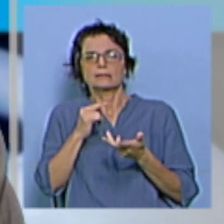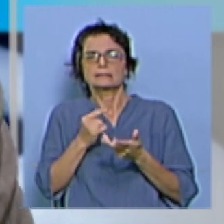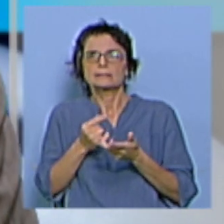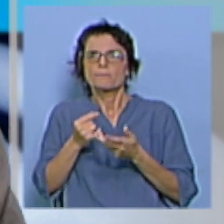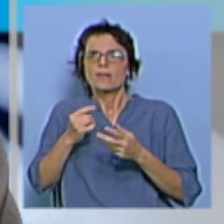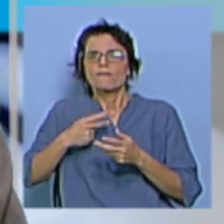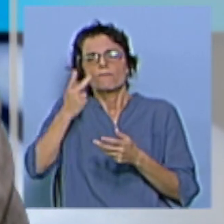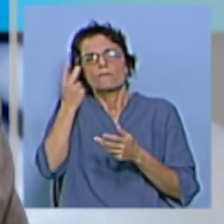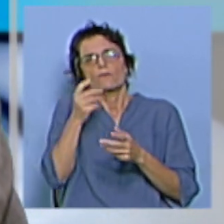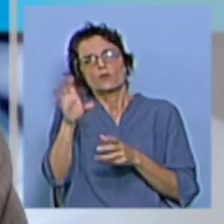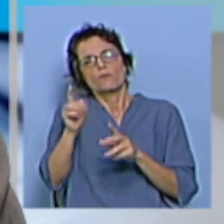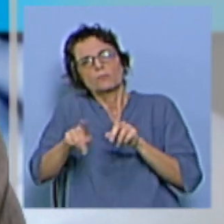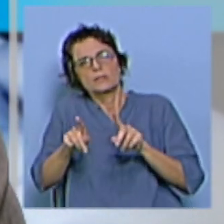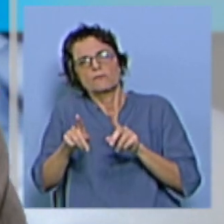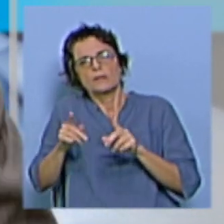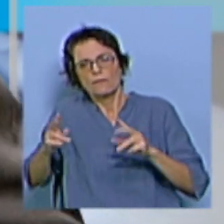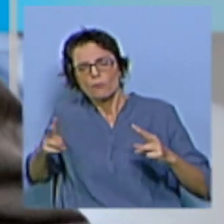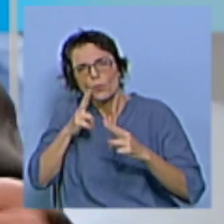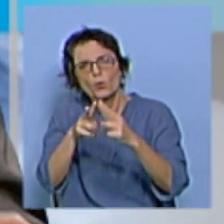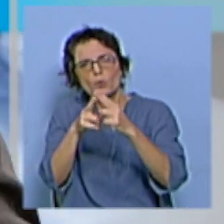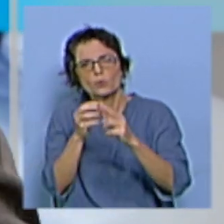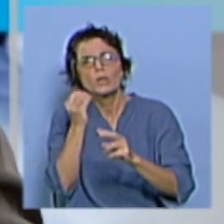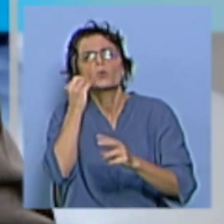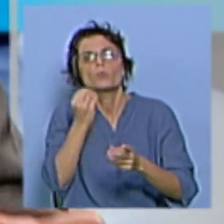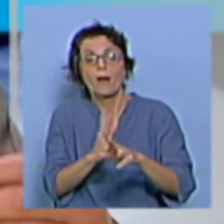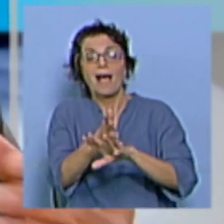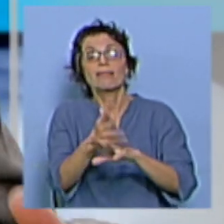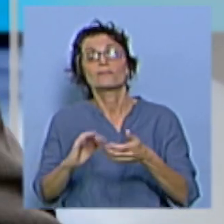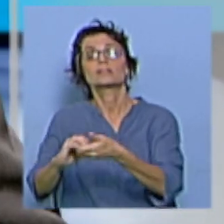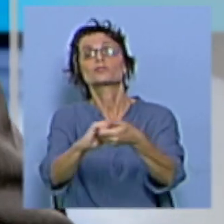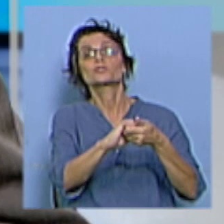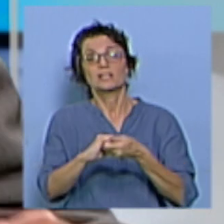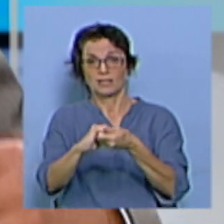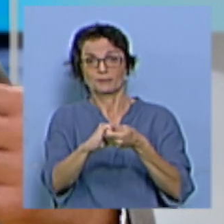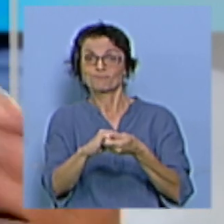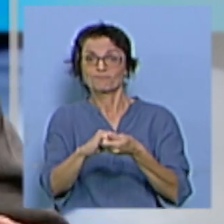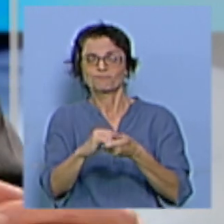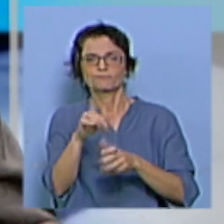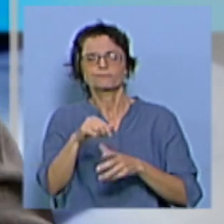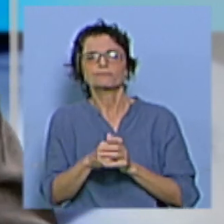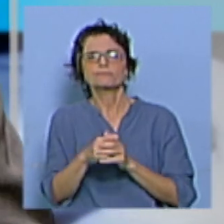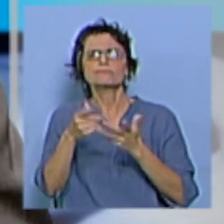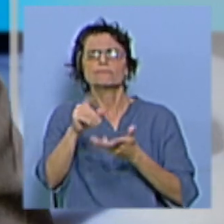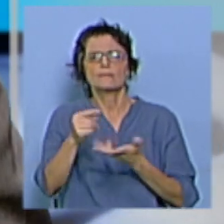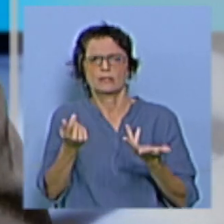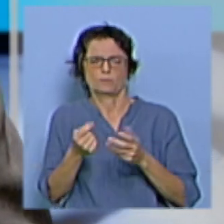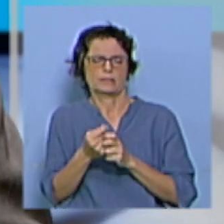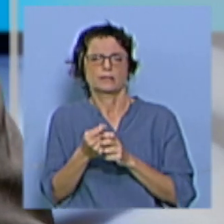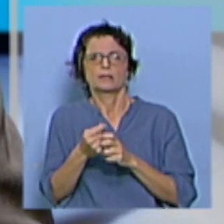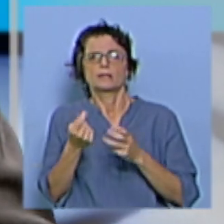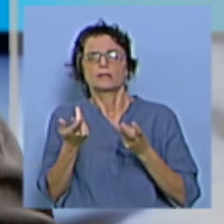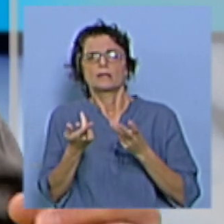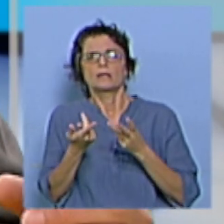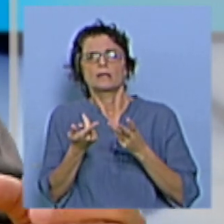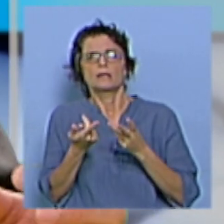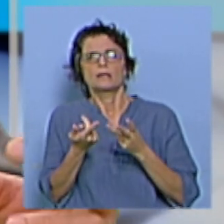A sede da transcendência, que tem justificado e explicado todas as obras, todos os grandes feitos que o Ocidente tem produzido,